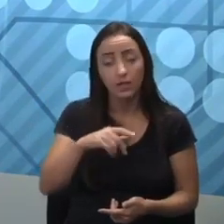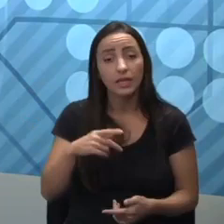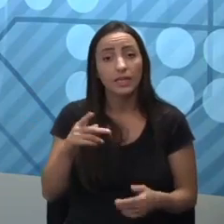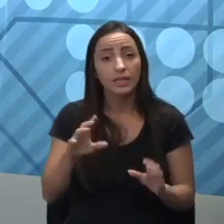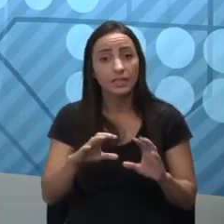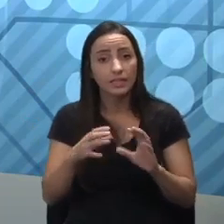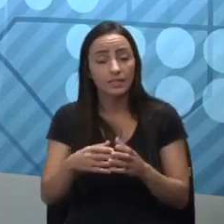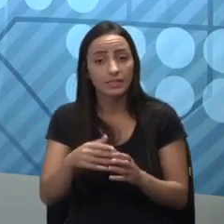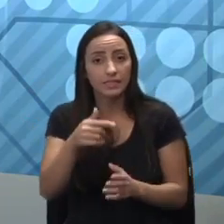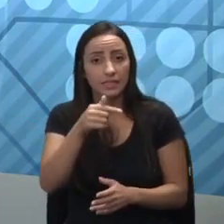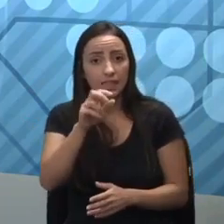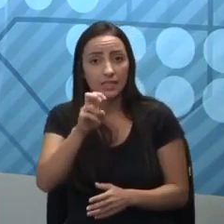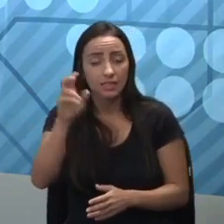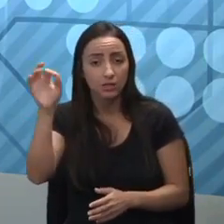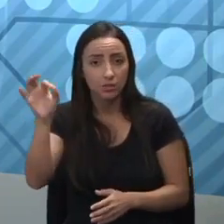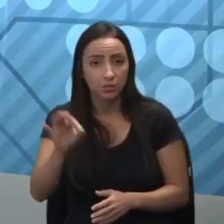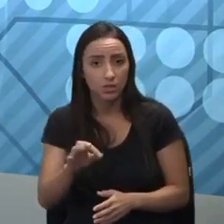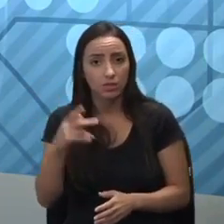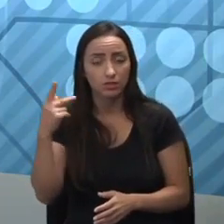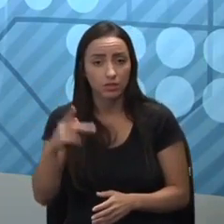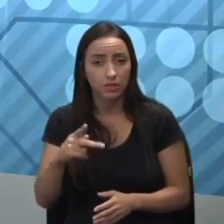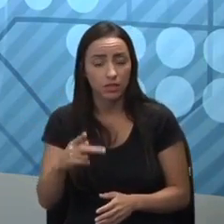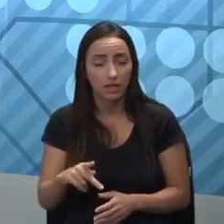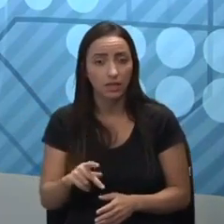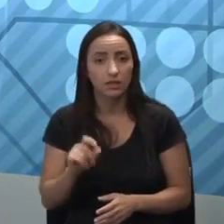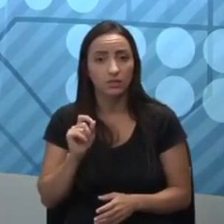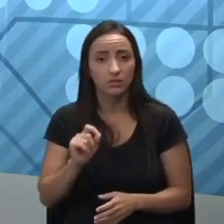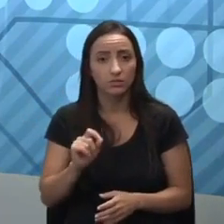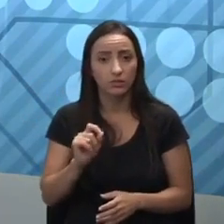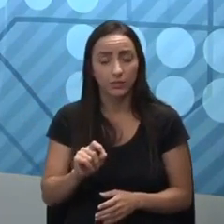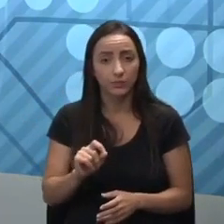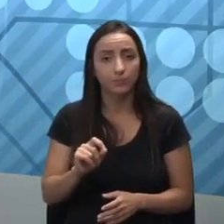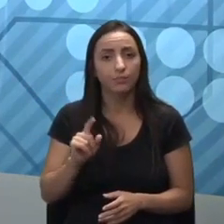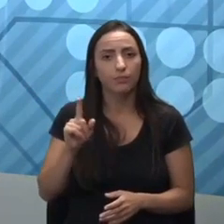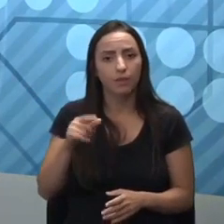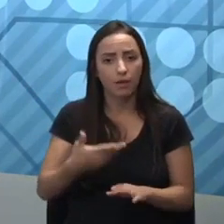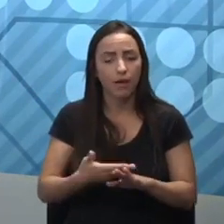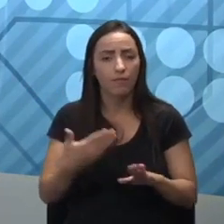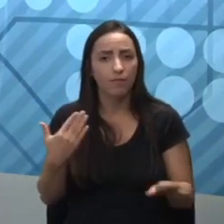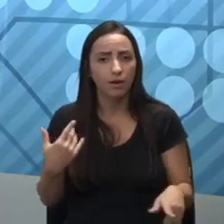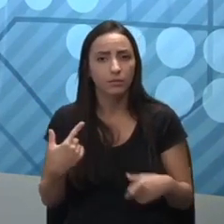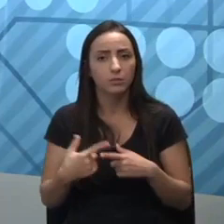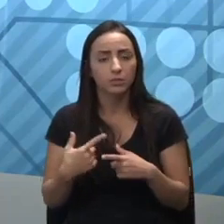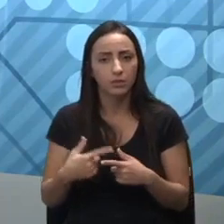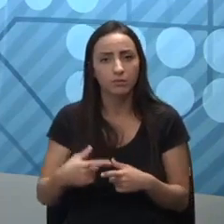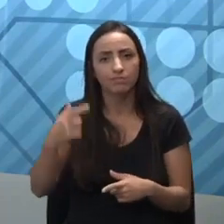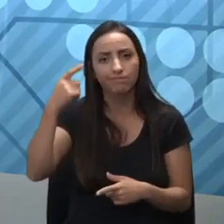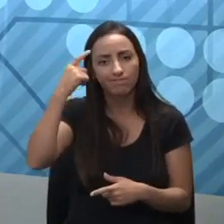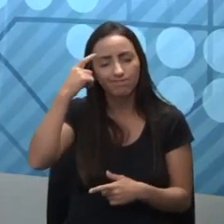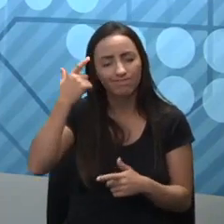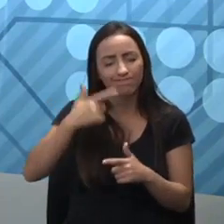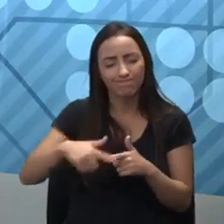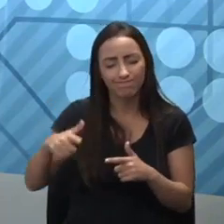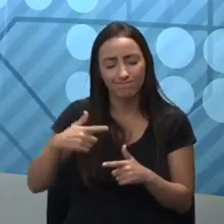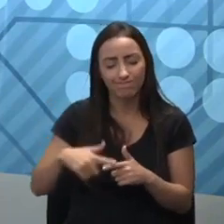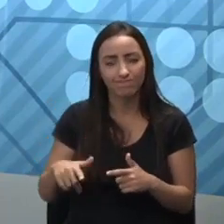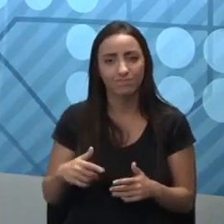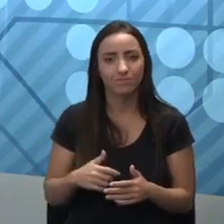que 75% deles, né, são afastados aí por